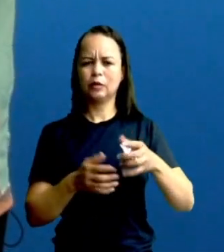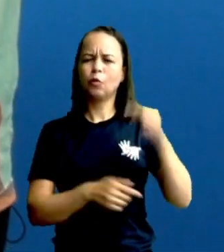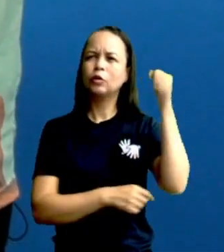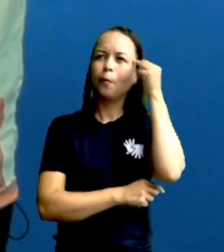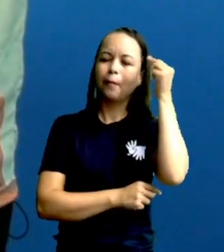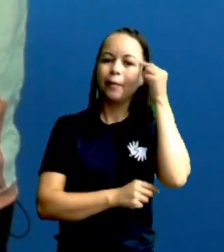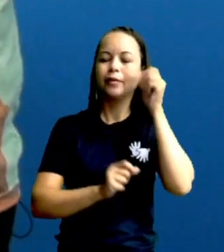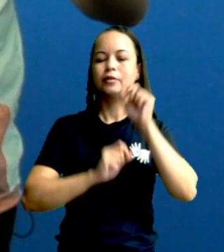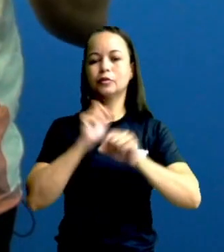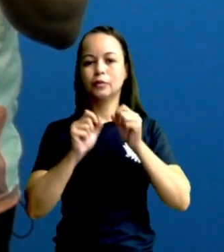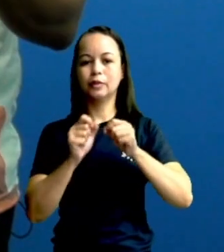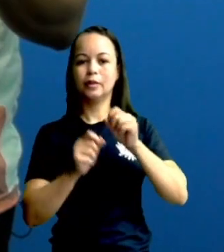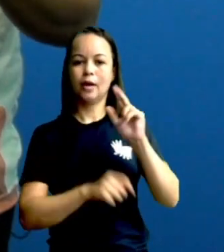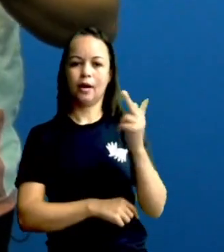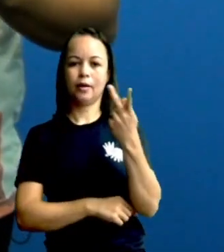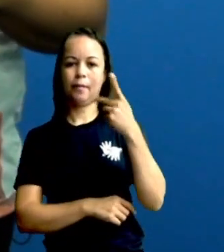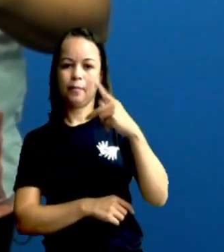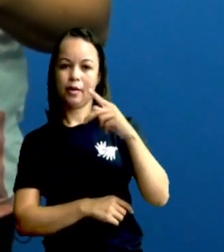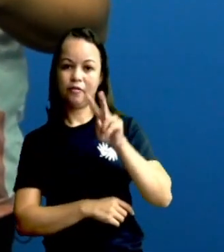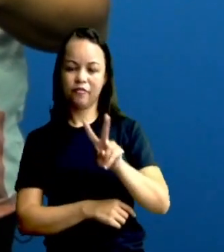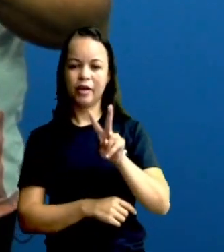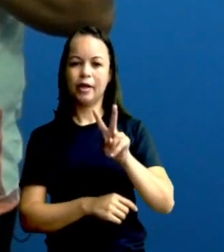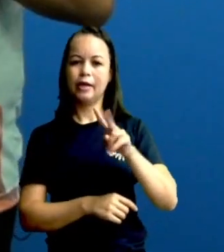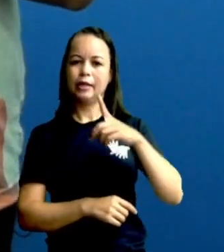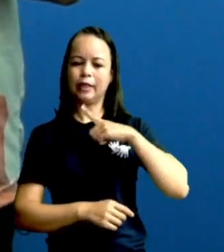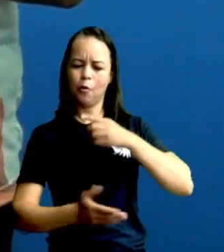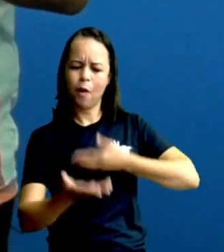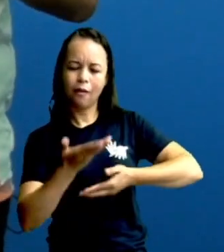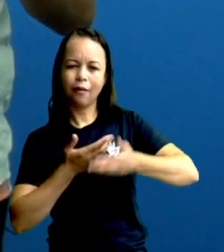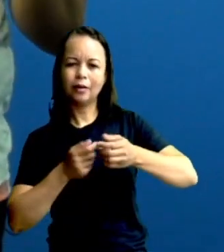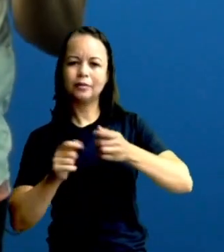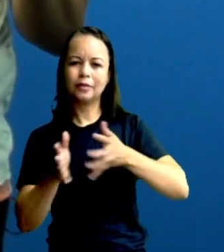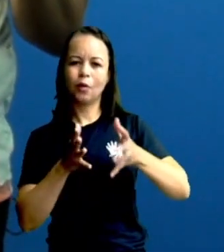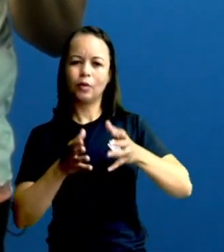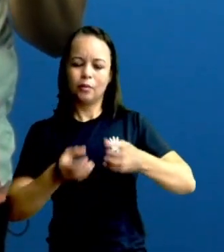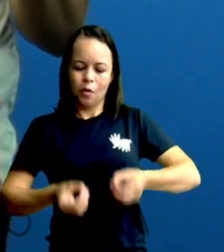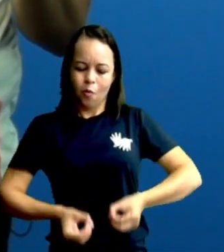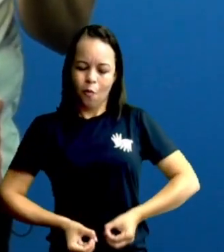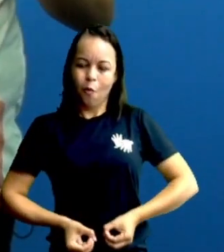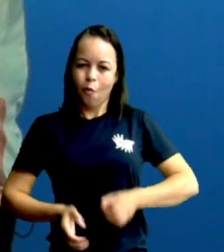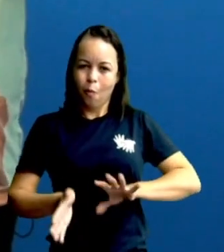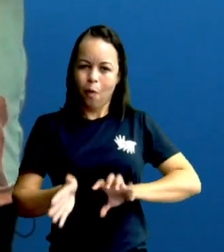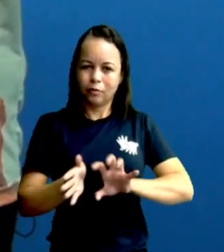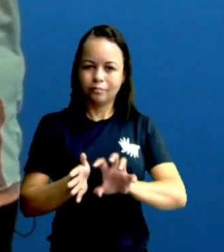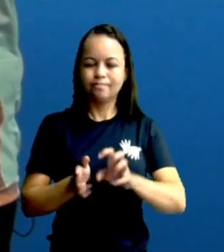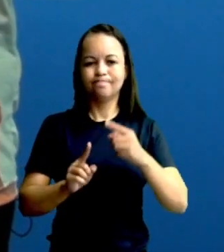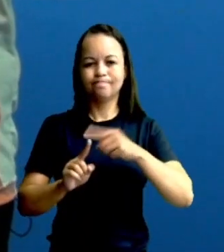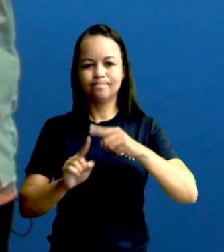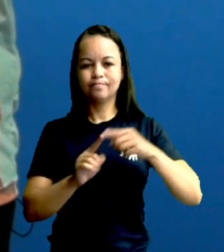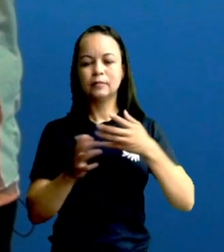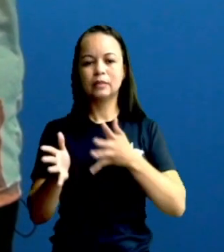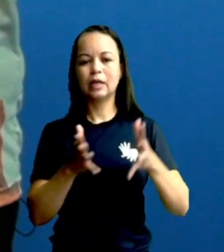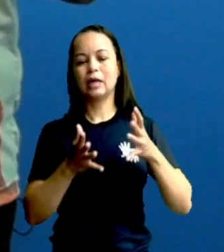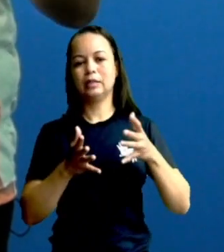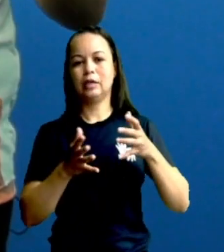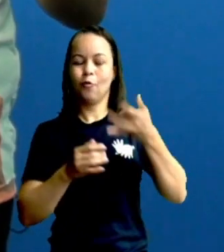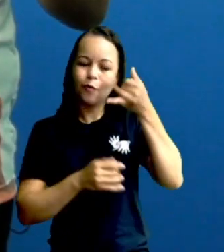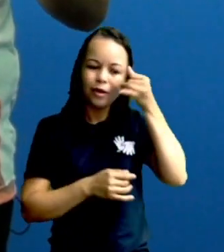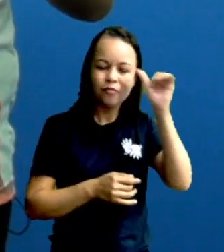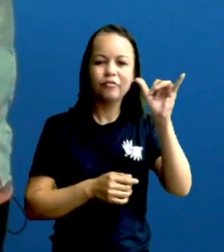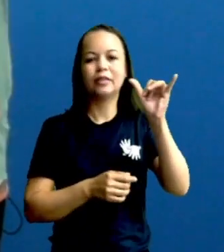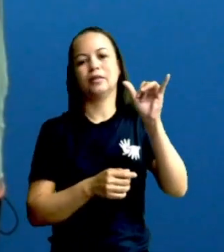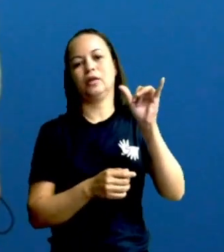penso que o HPV tem uma relação íntima com esse tipo de câncer, e eu posso evitar o HPV, e consequentemente eu poderei